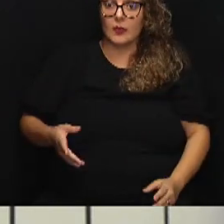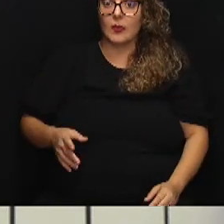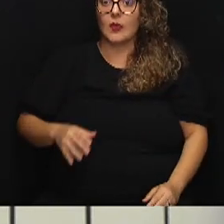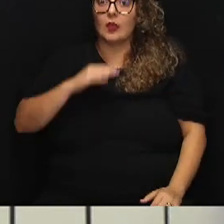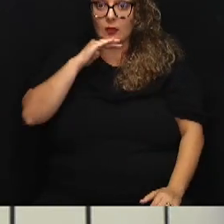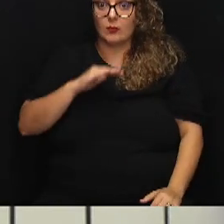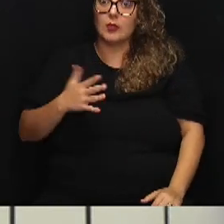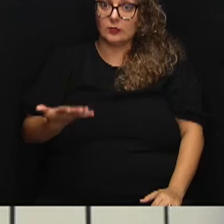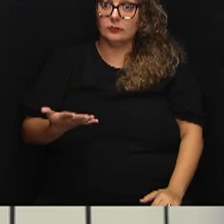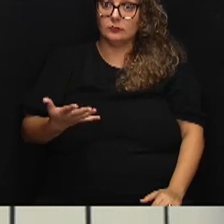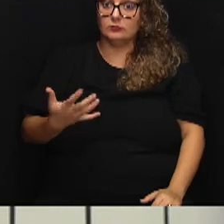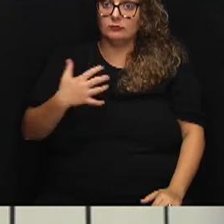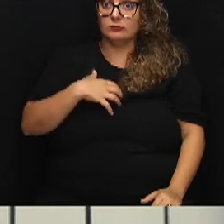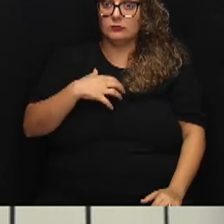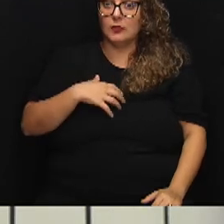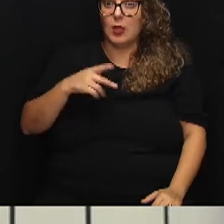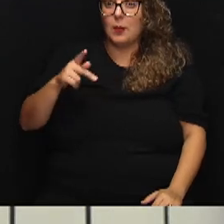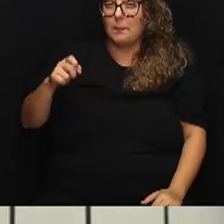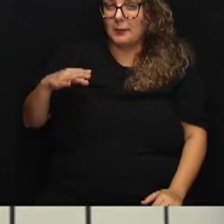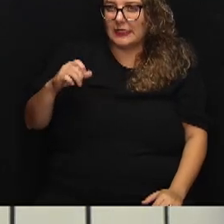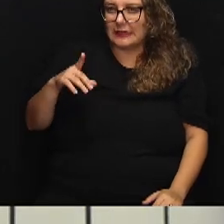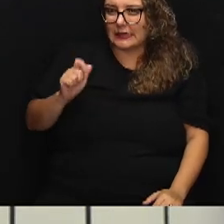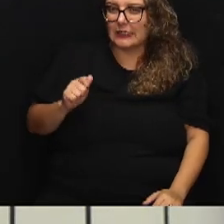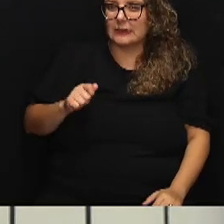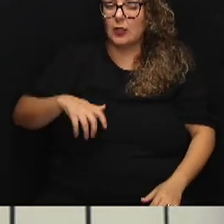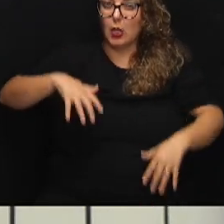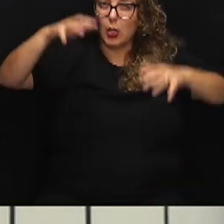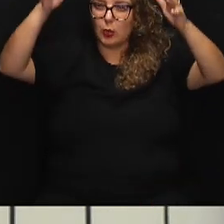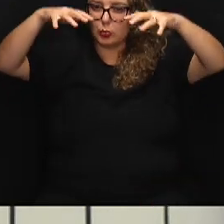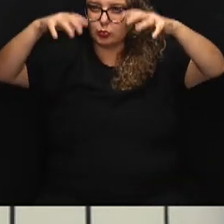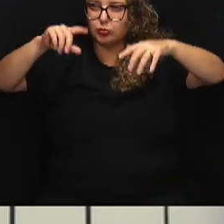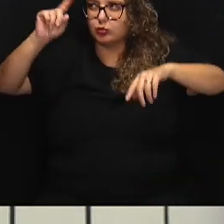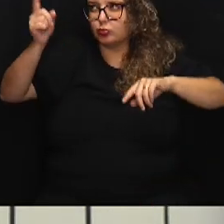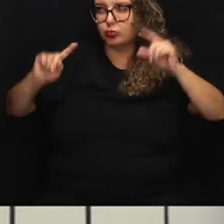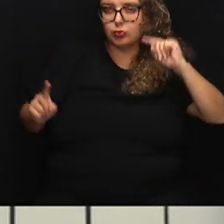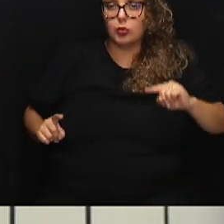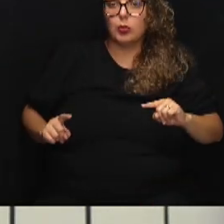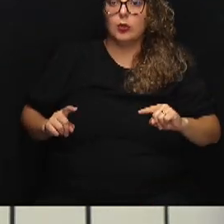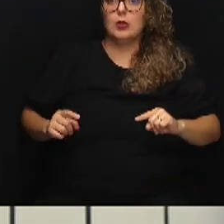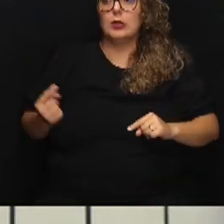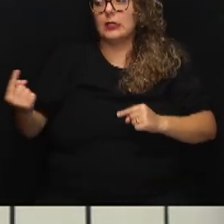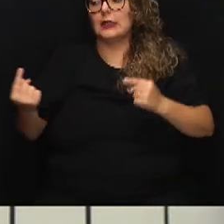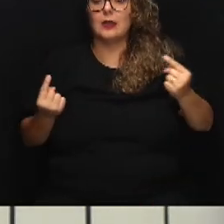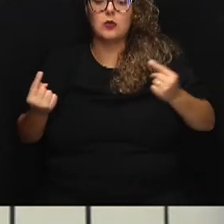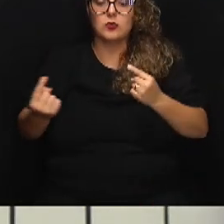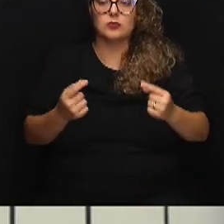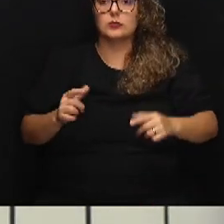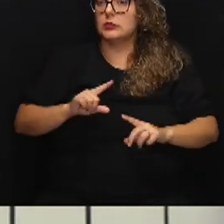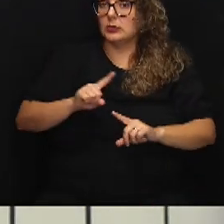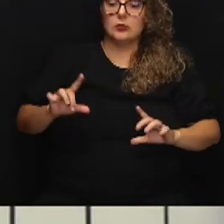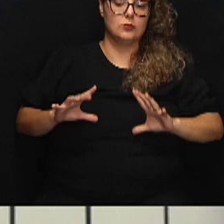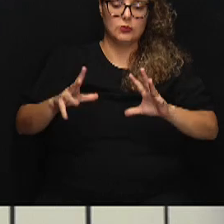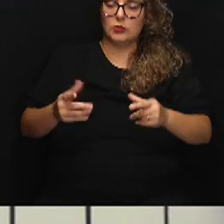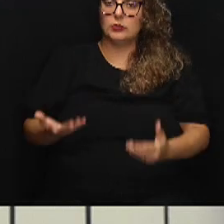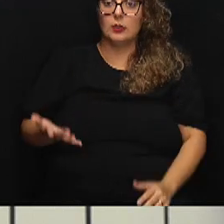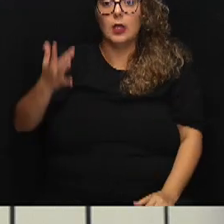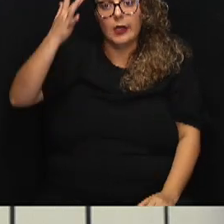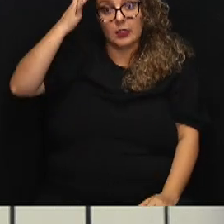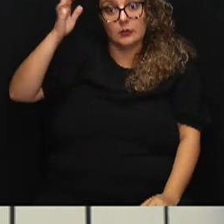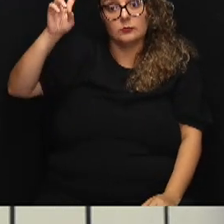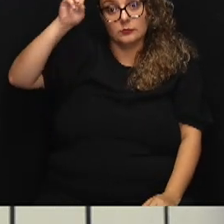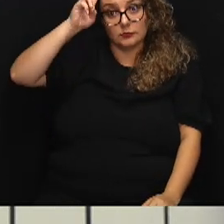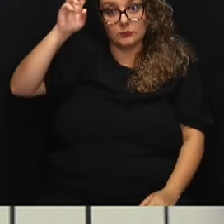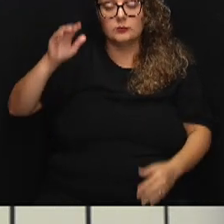tarde, numa forma de uma pancada ou de um temporal isolado, e não por toda a cidade. Já para amanhã, quinta-feira,